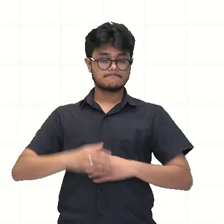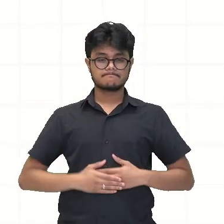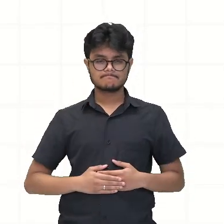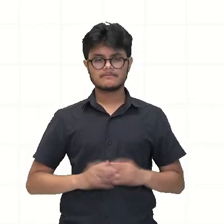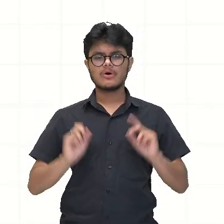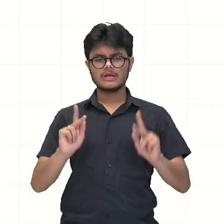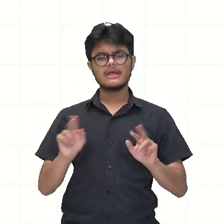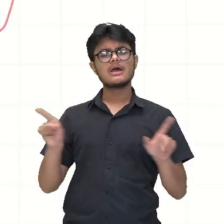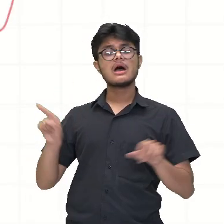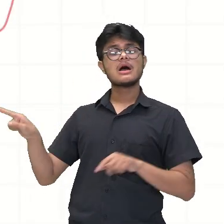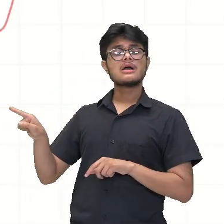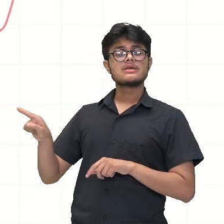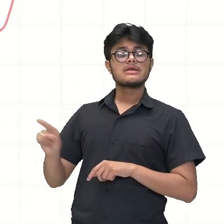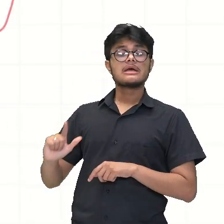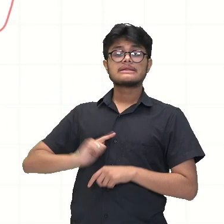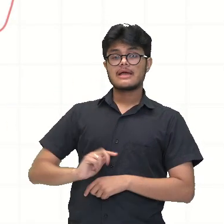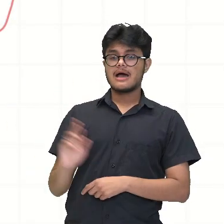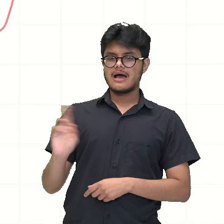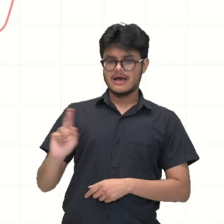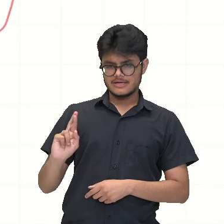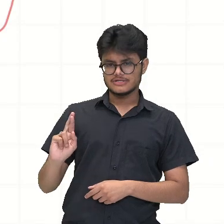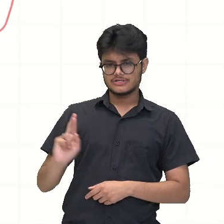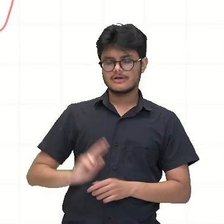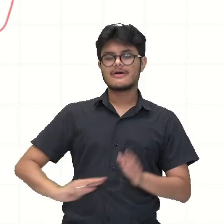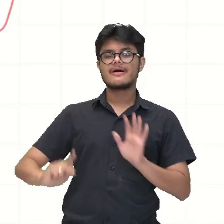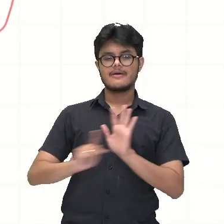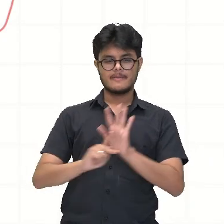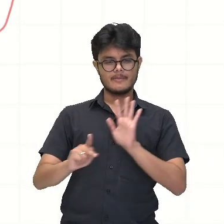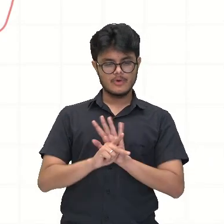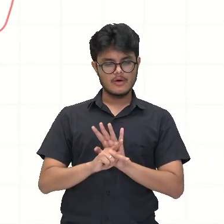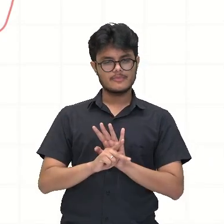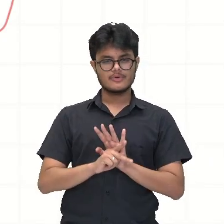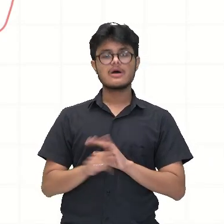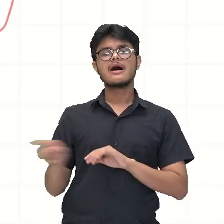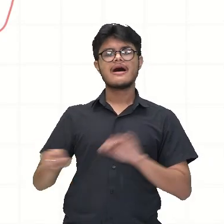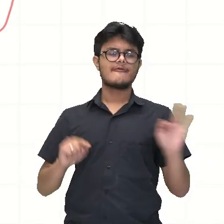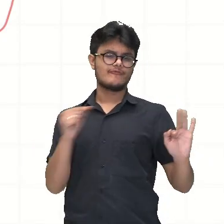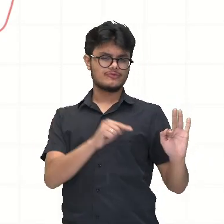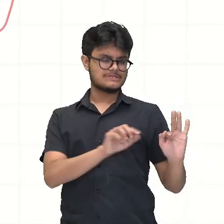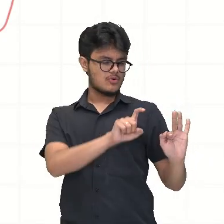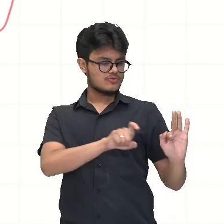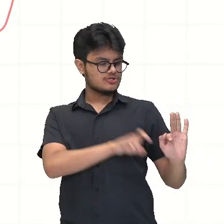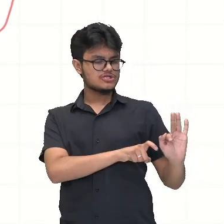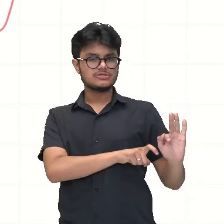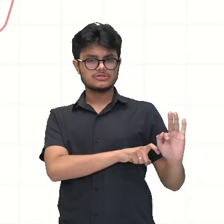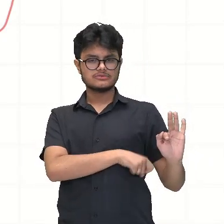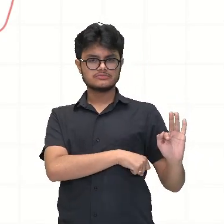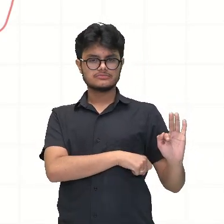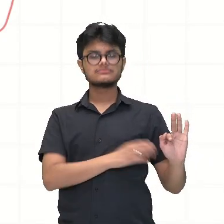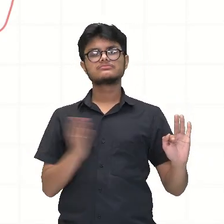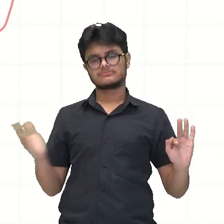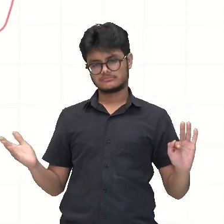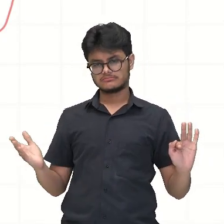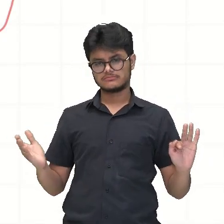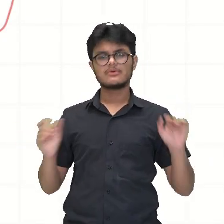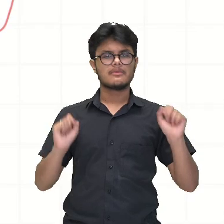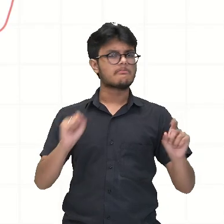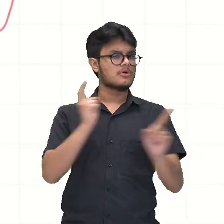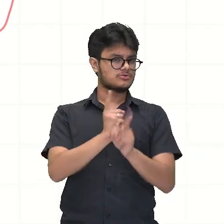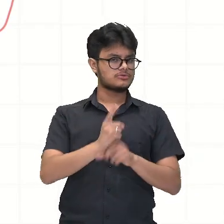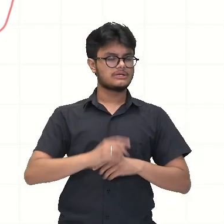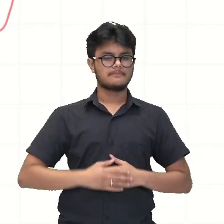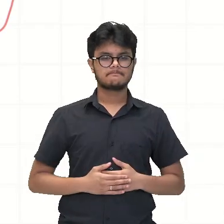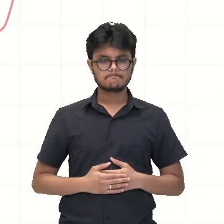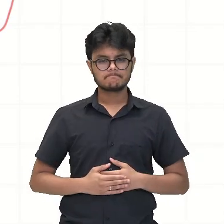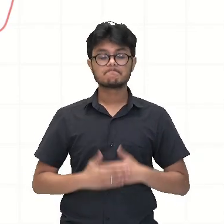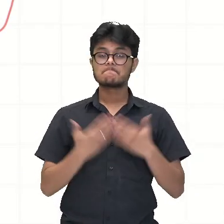aqui eu encontrei a lei de formação, né? Substituindo isso aqui, né? Que também pode ser assim. Então,